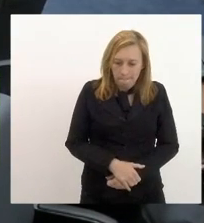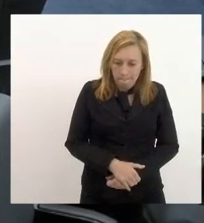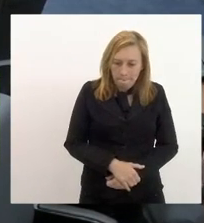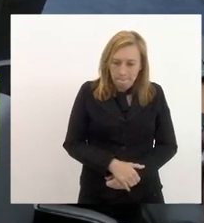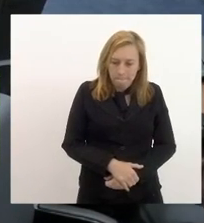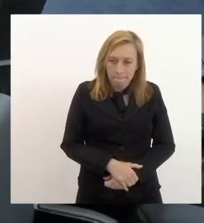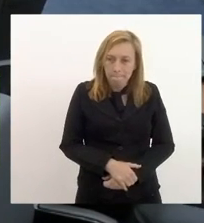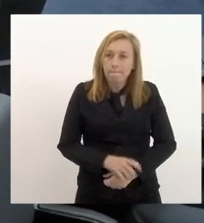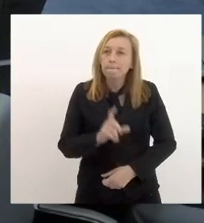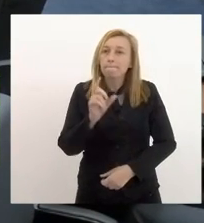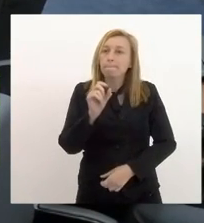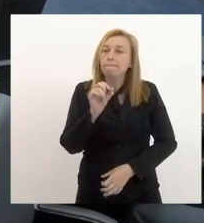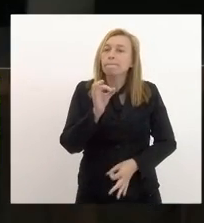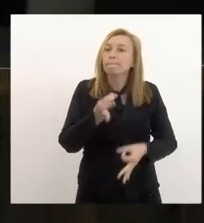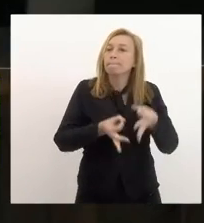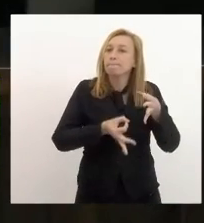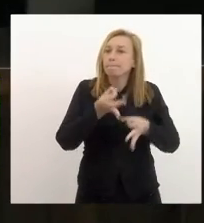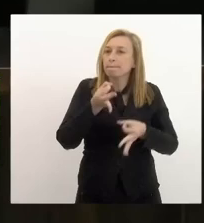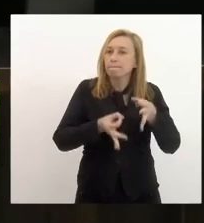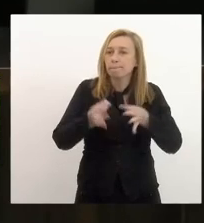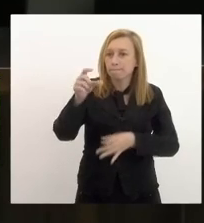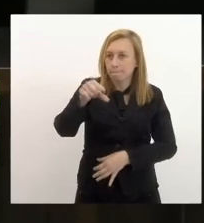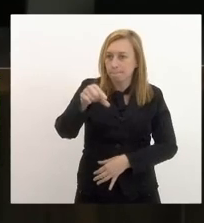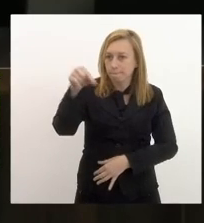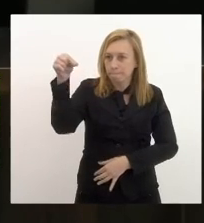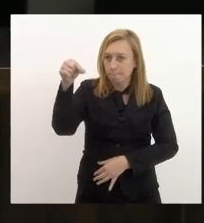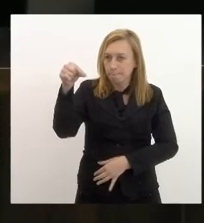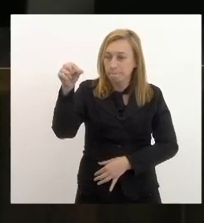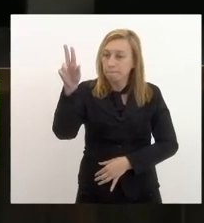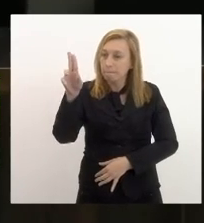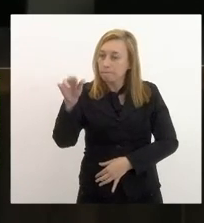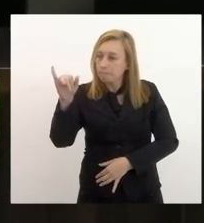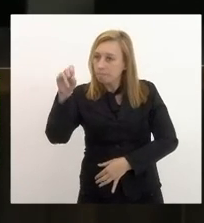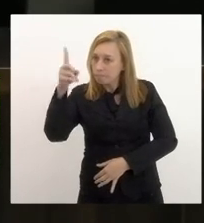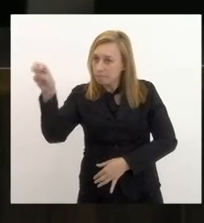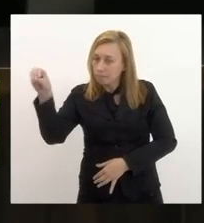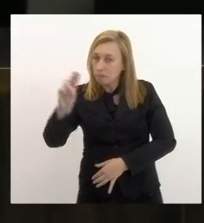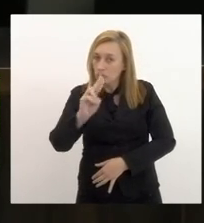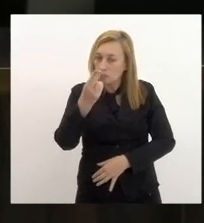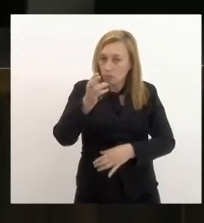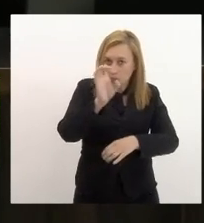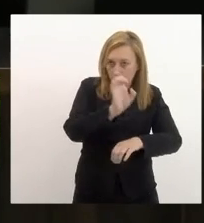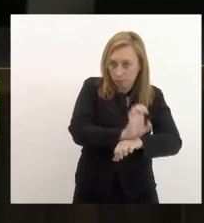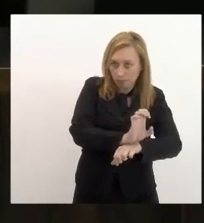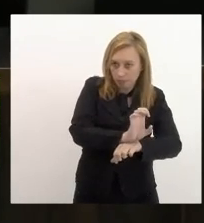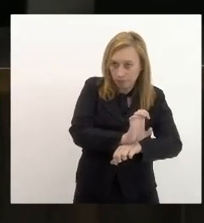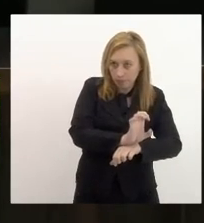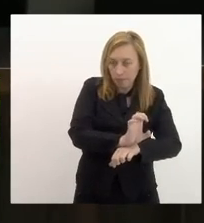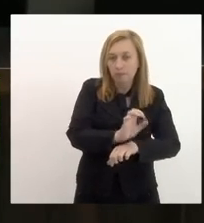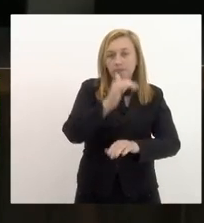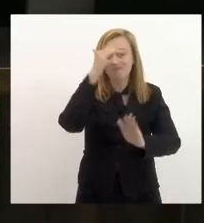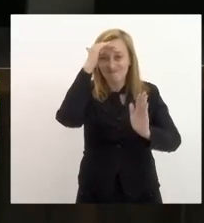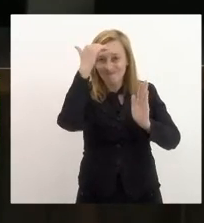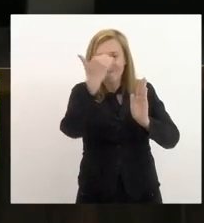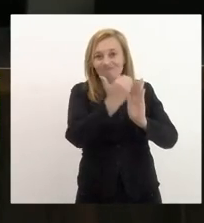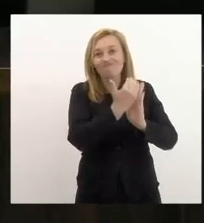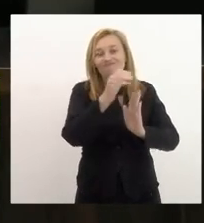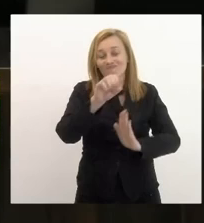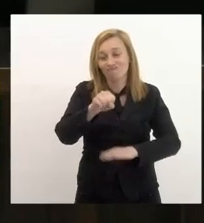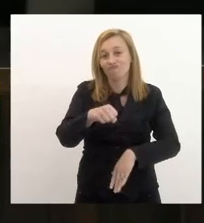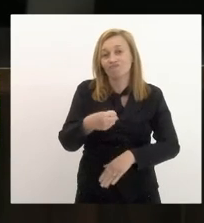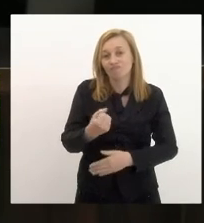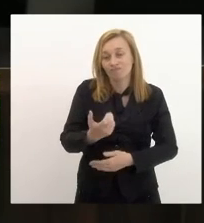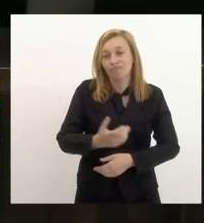e o que é justiça decide seja a união o estado é para ser cumprida